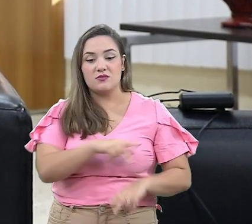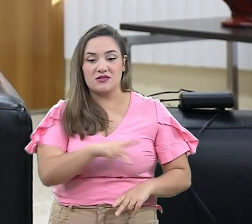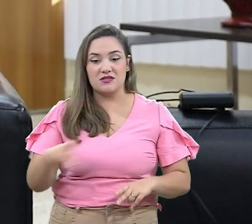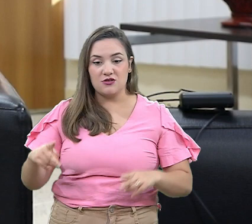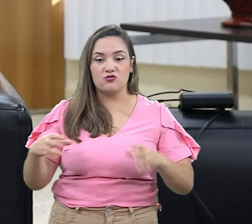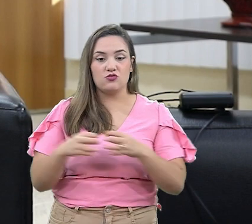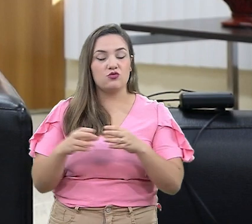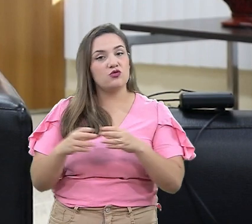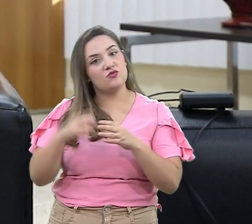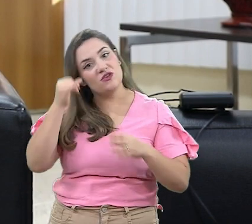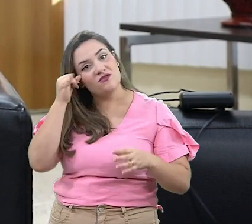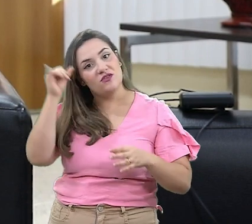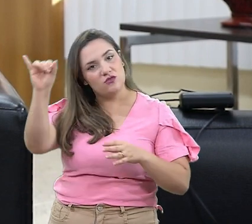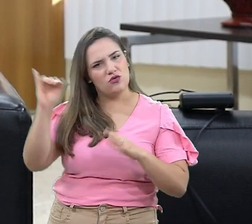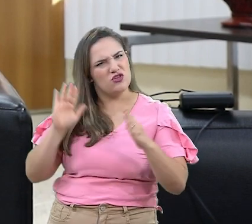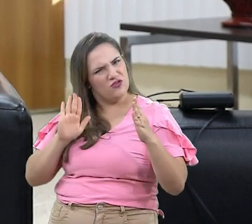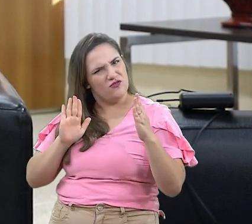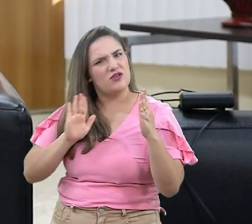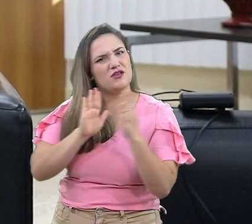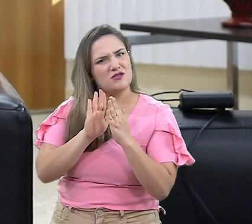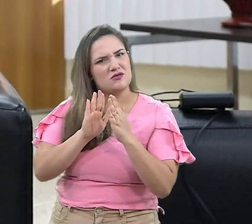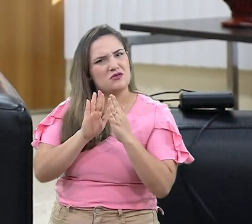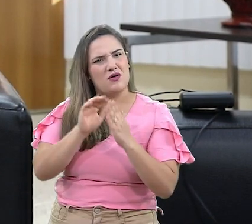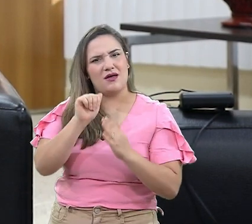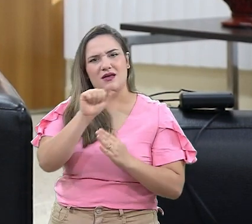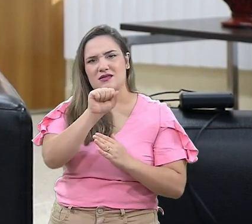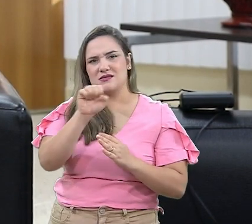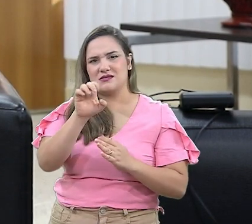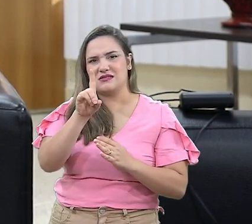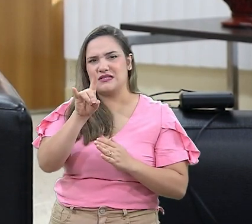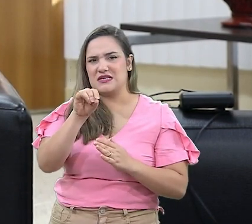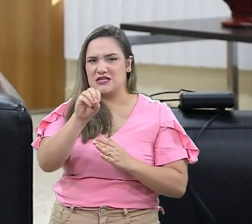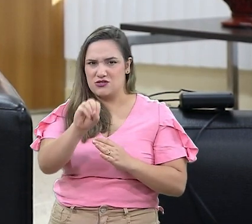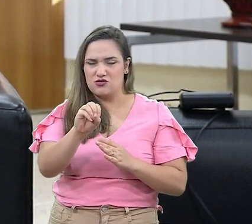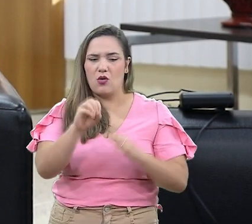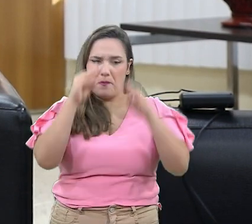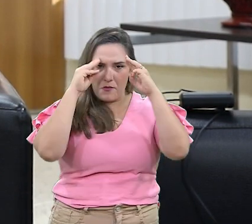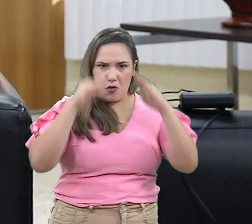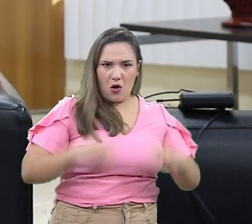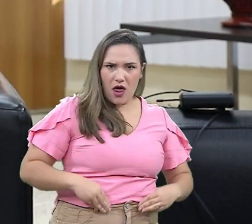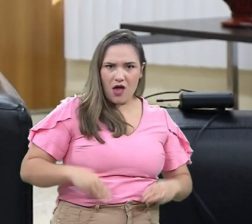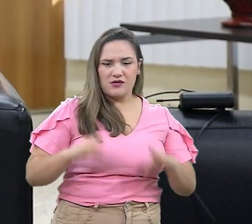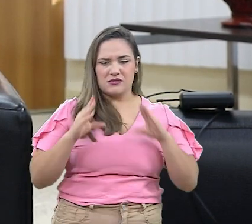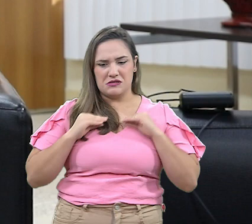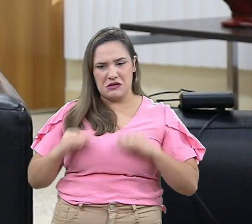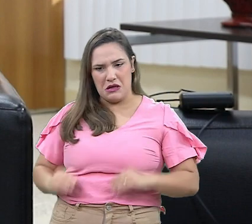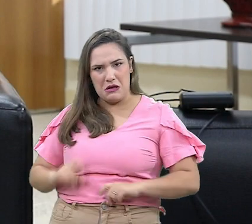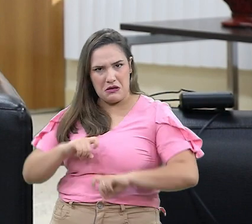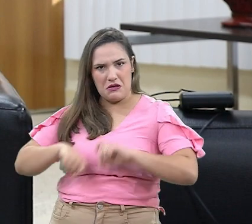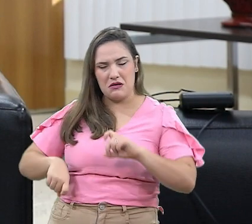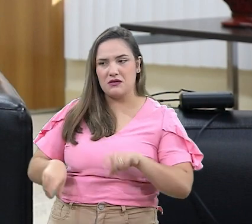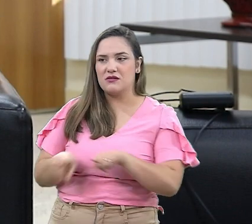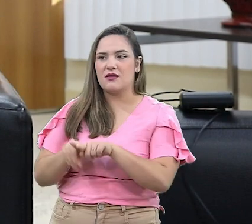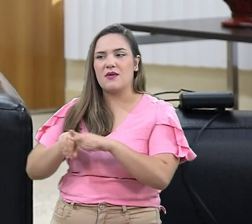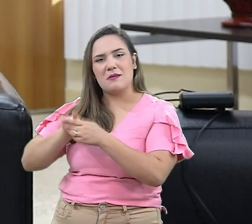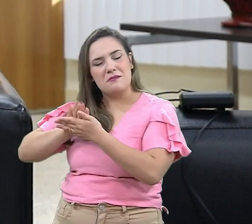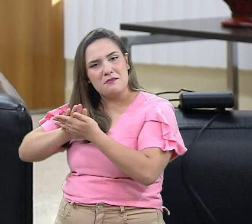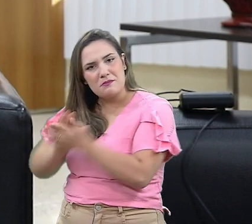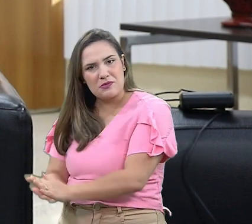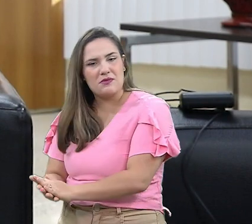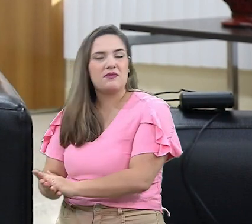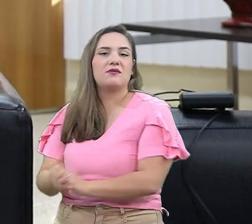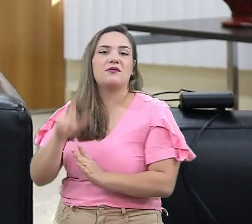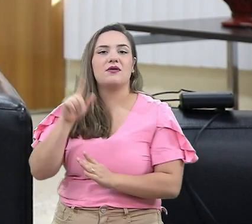respondidas pela presidente da Comissão de Prevenção e Enfrentamento do Assédio Moral, do Assédio Sexual e da Discriminação